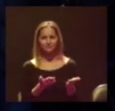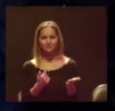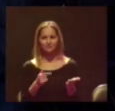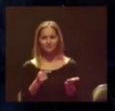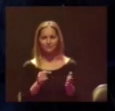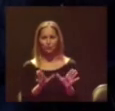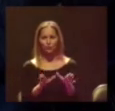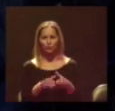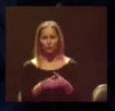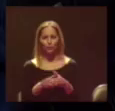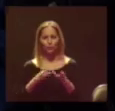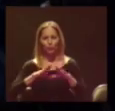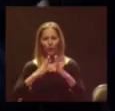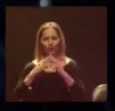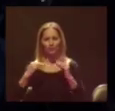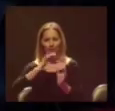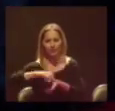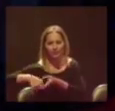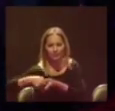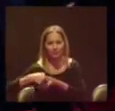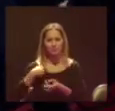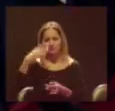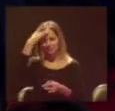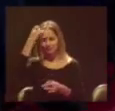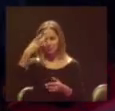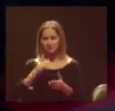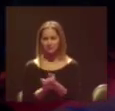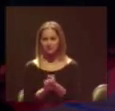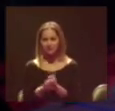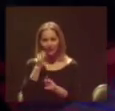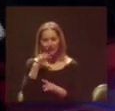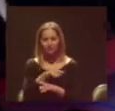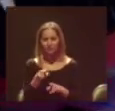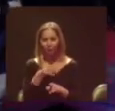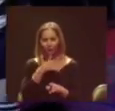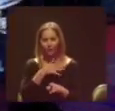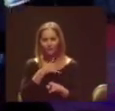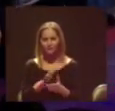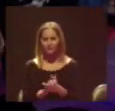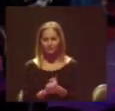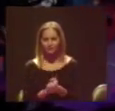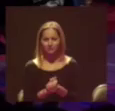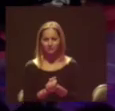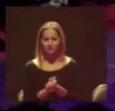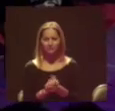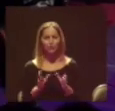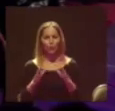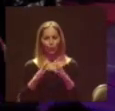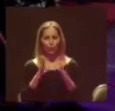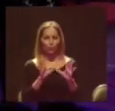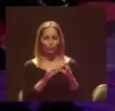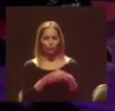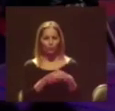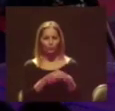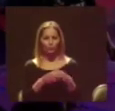quê? O Clube de Rugby de Setúbal. Ah, quem são vocês? Contem. Vocês são? Clube Rugby de Setúbal.